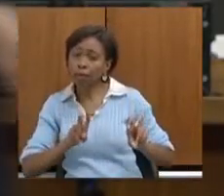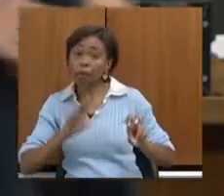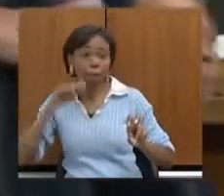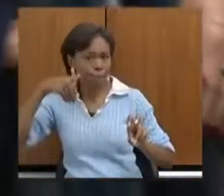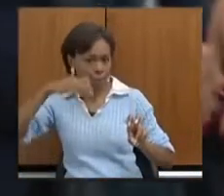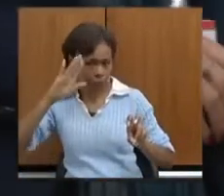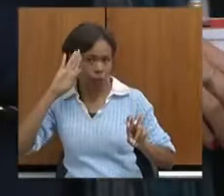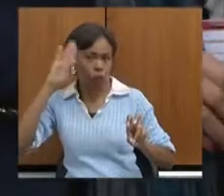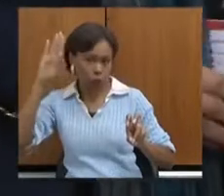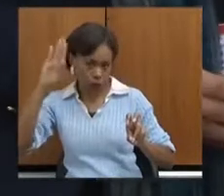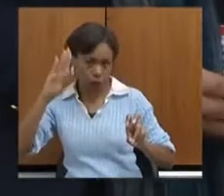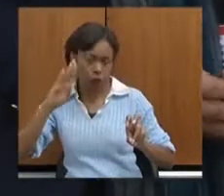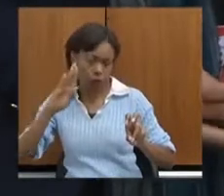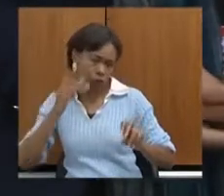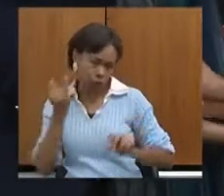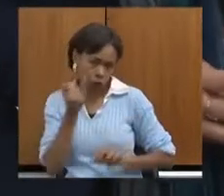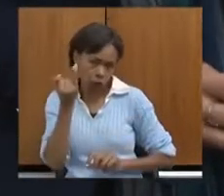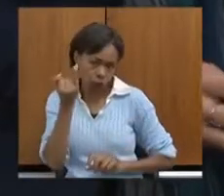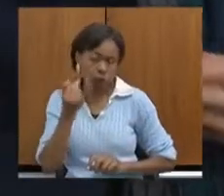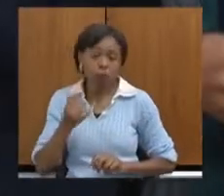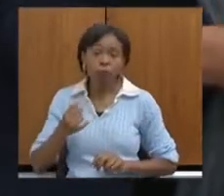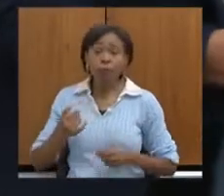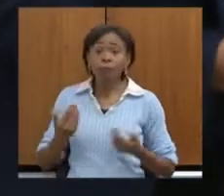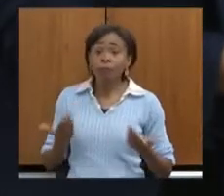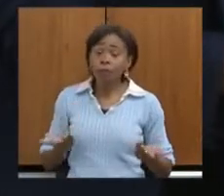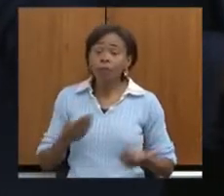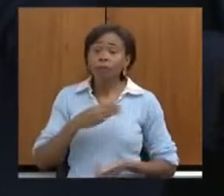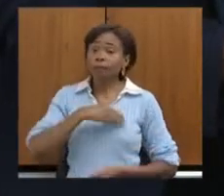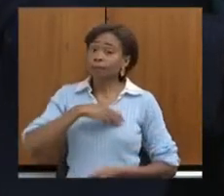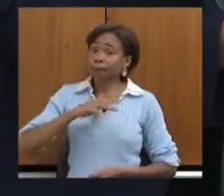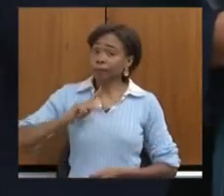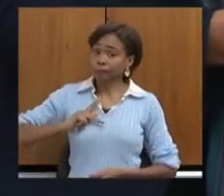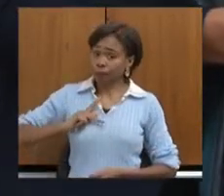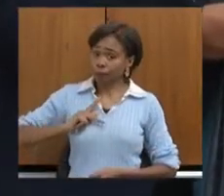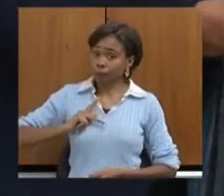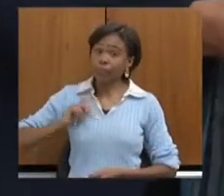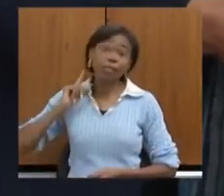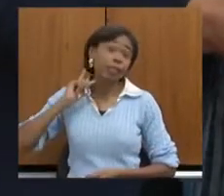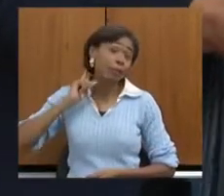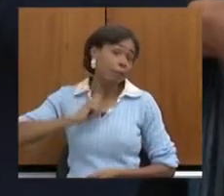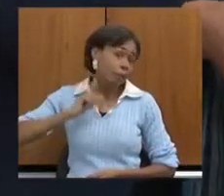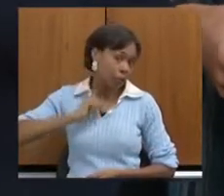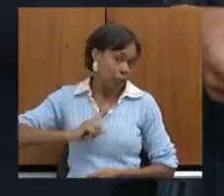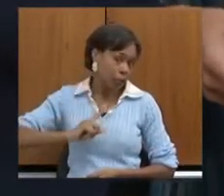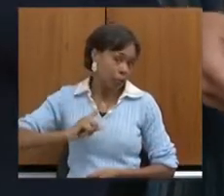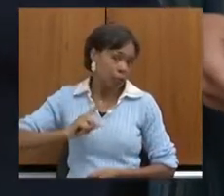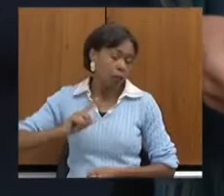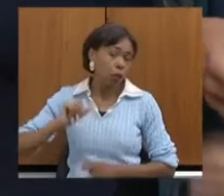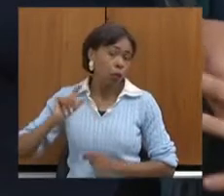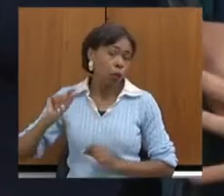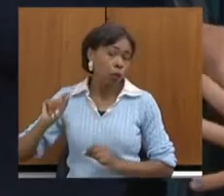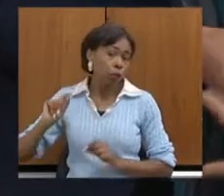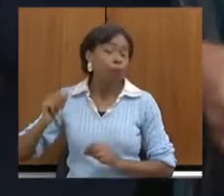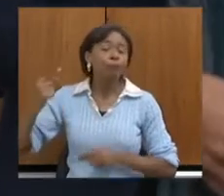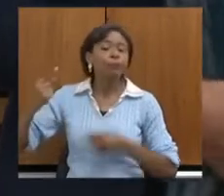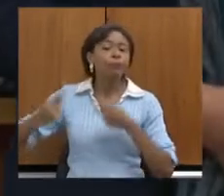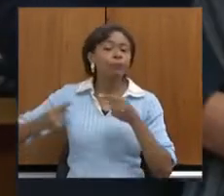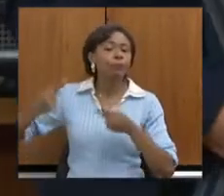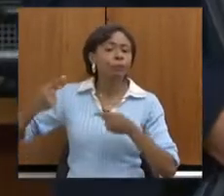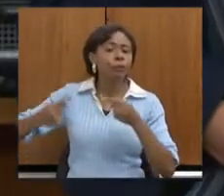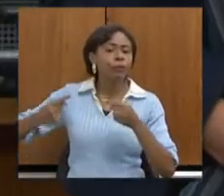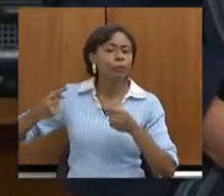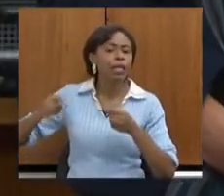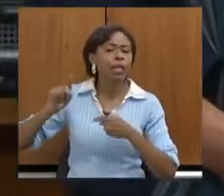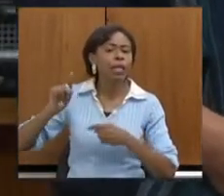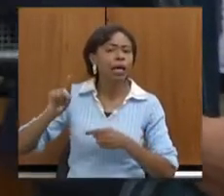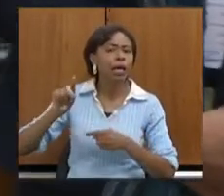então para falar do Ministério Público de Minas Gerais em se eu posso trás o debate foi capitaneado pela Sims